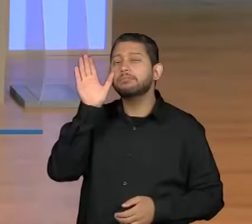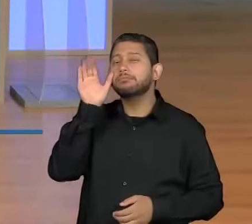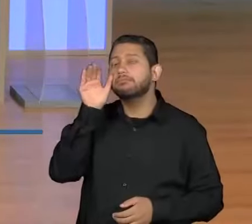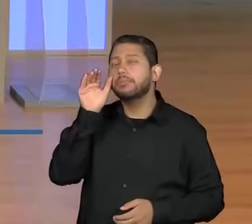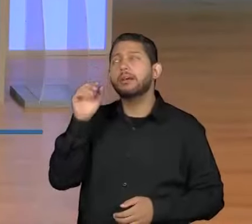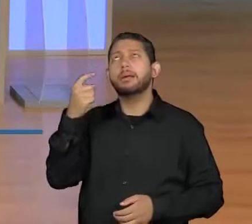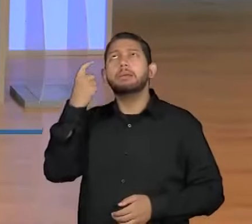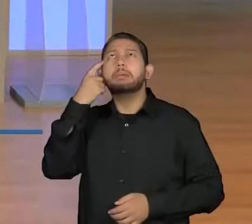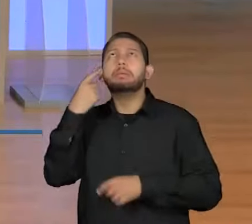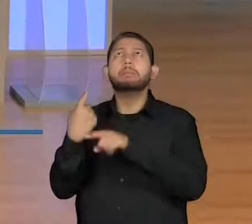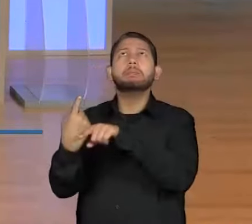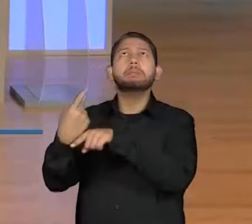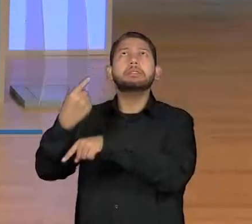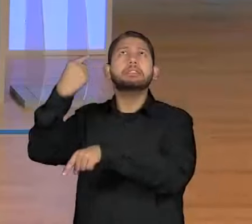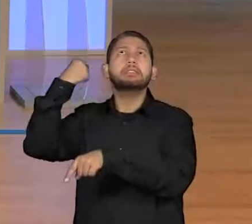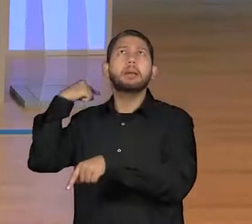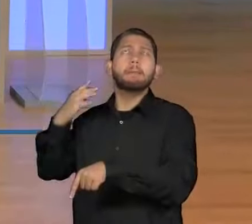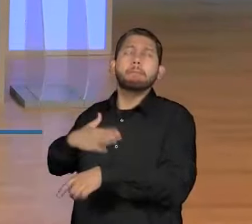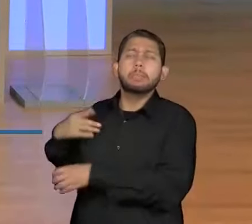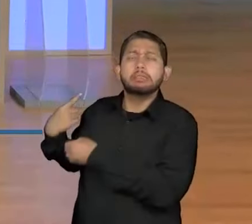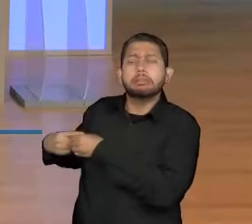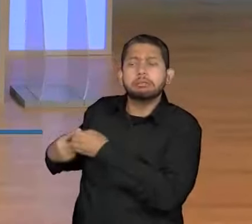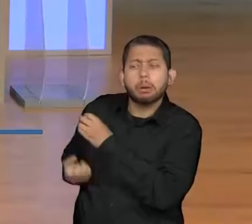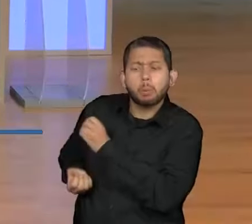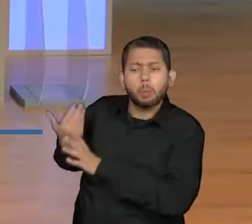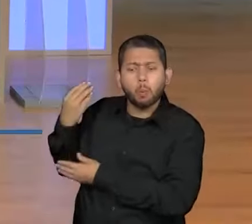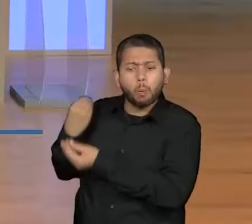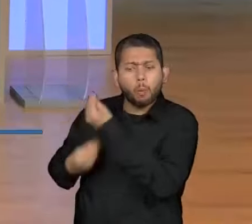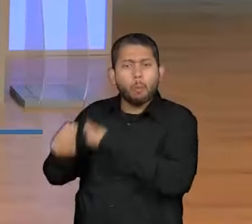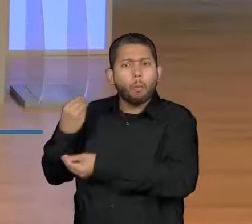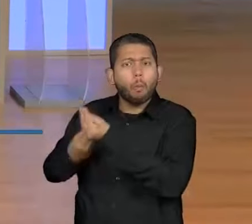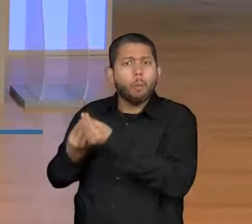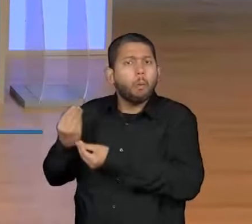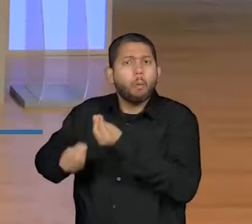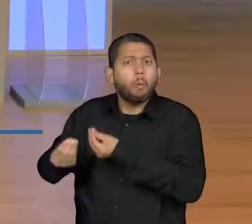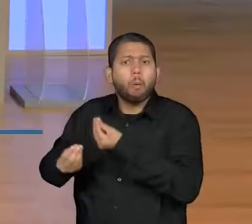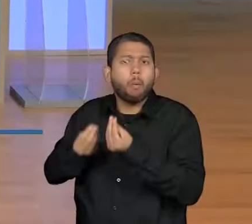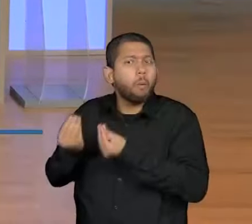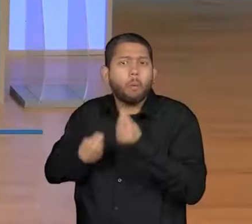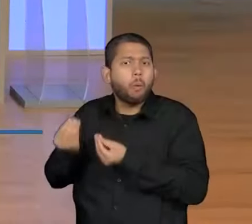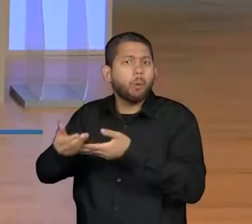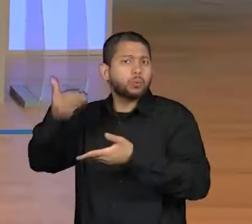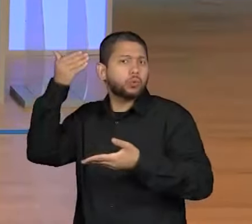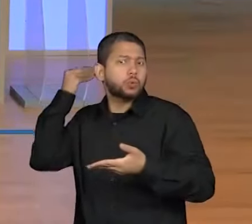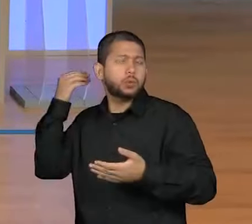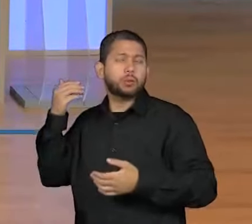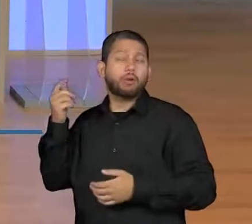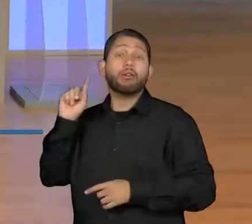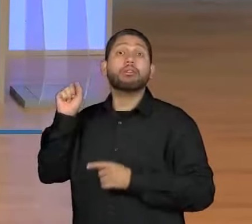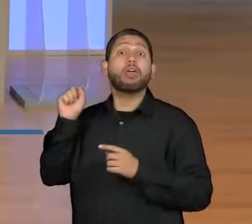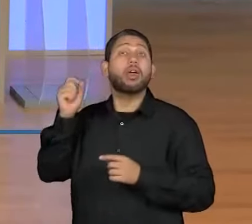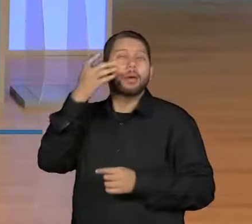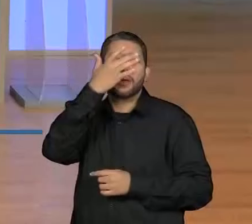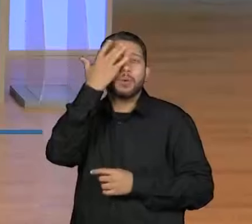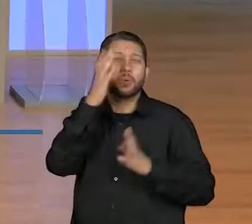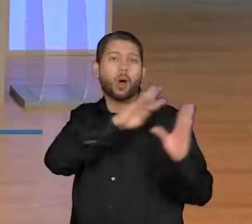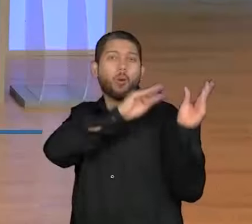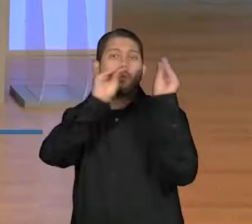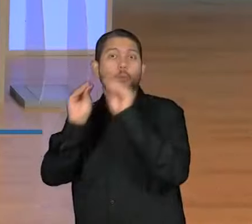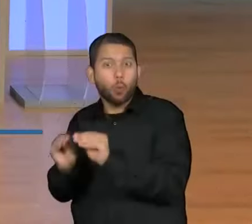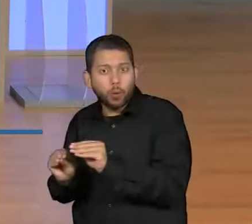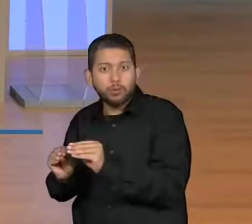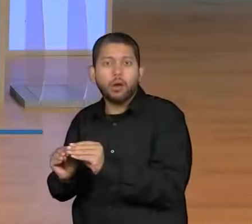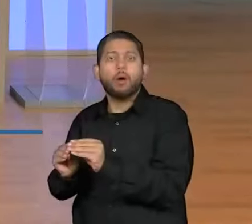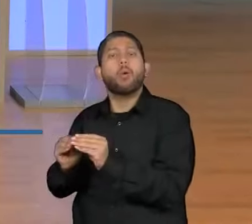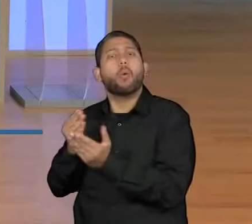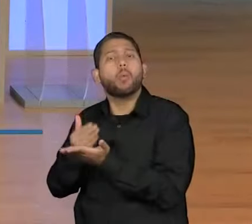da nossa cidade, a gente consegue saber os principais imigrantes que ajudaram, que contribuíram aí para o desenvolvimento